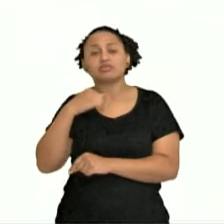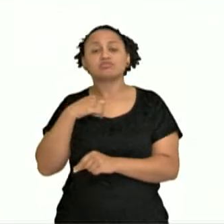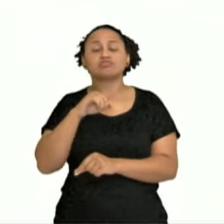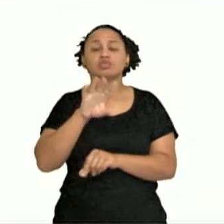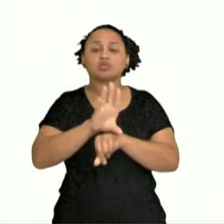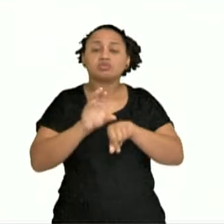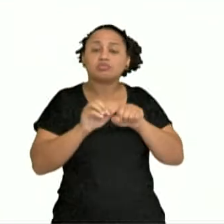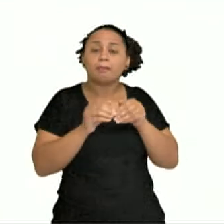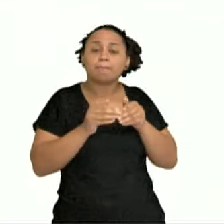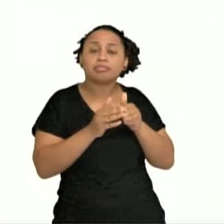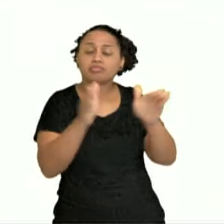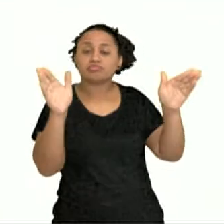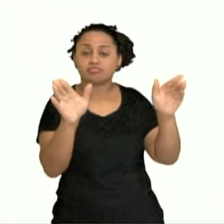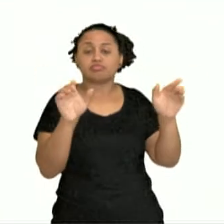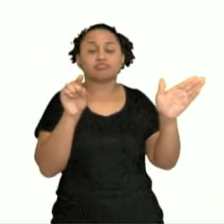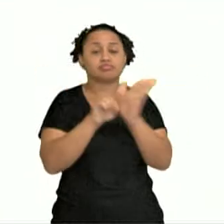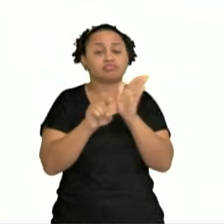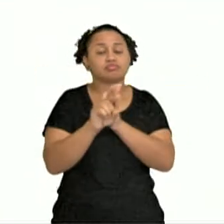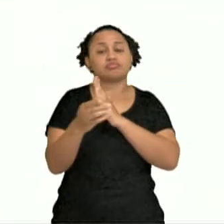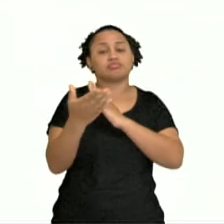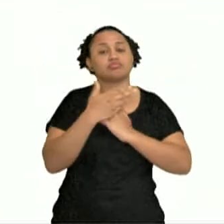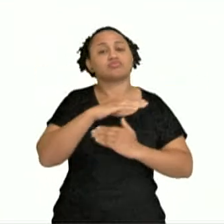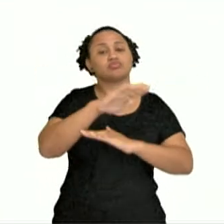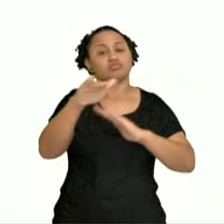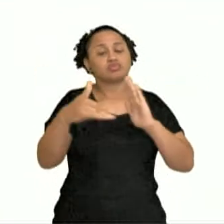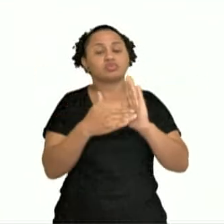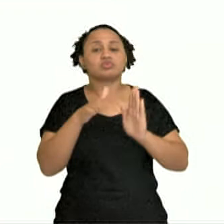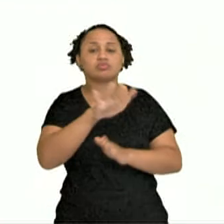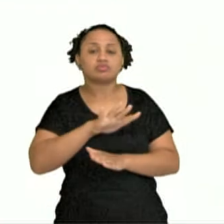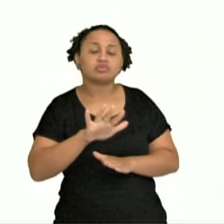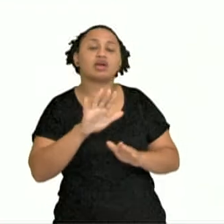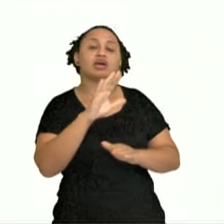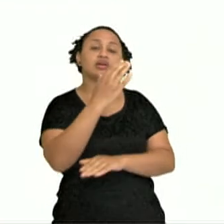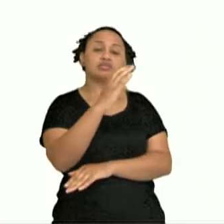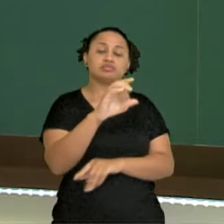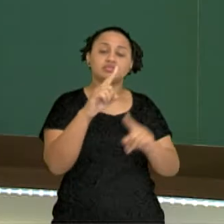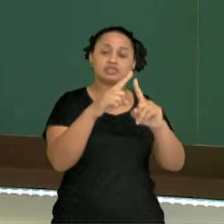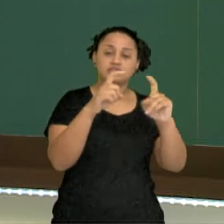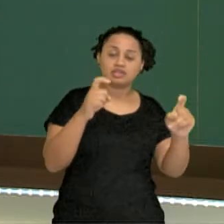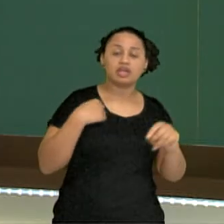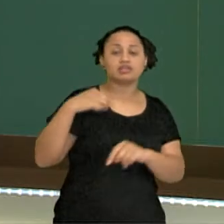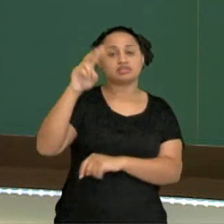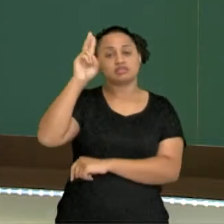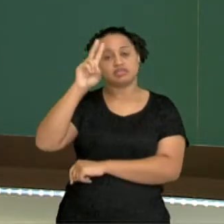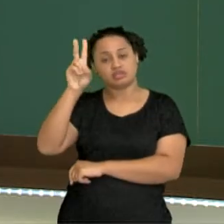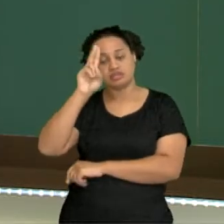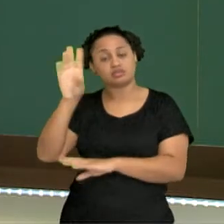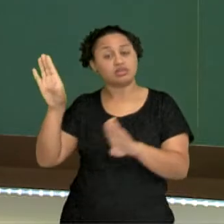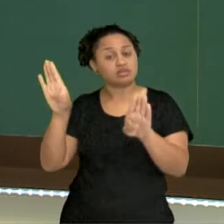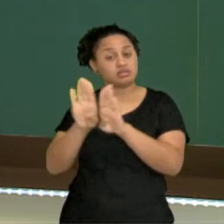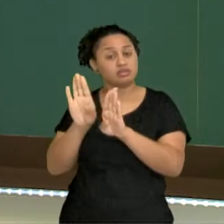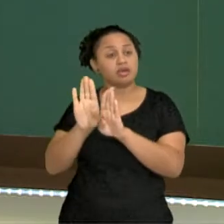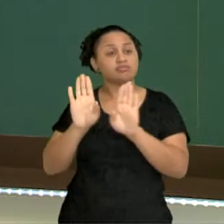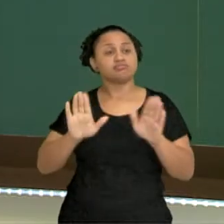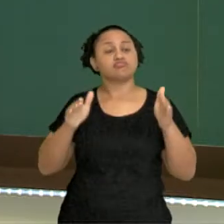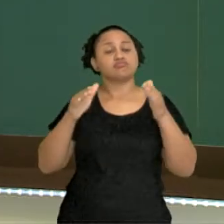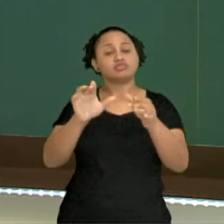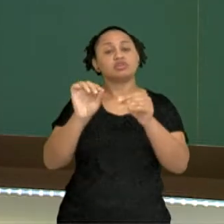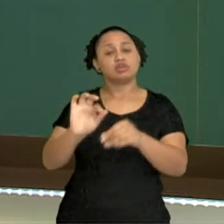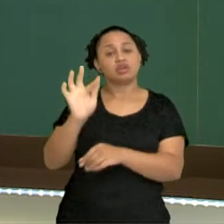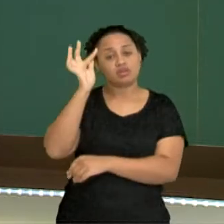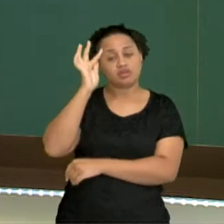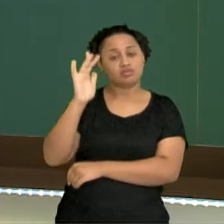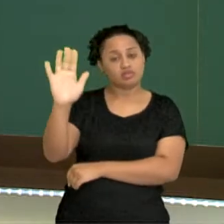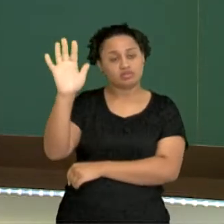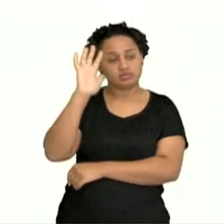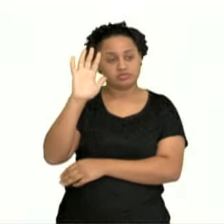perguntas ajudam em todos os ramos, como a ciência, a história e especialmente a filosofia. A